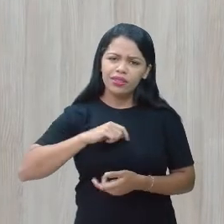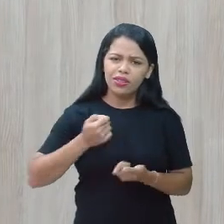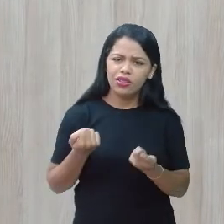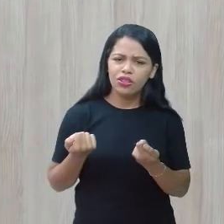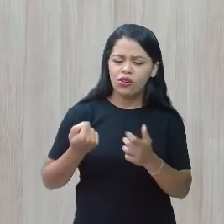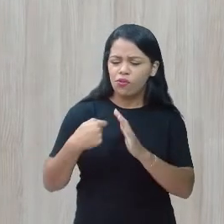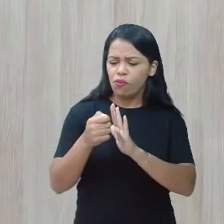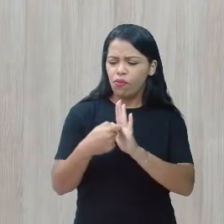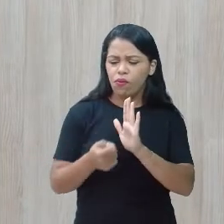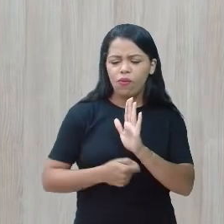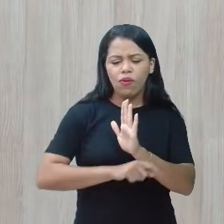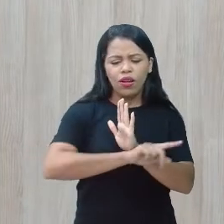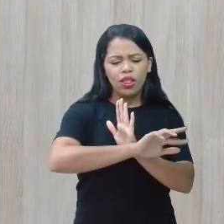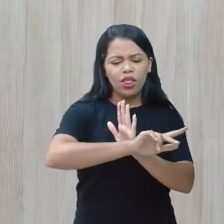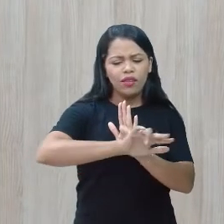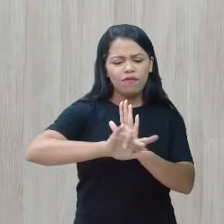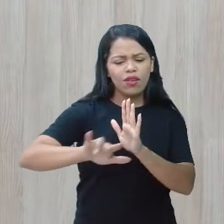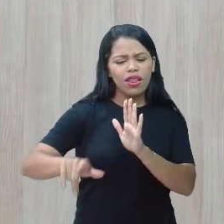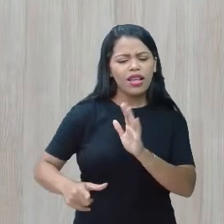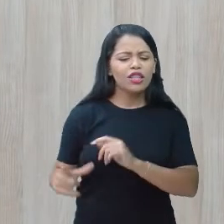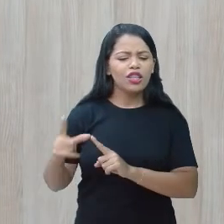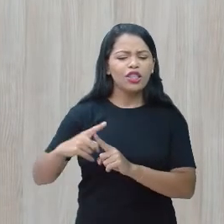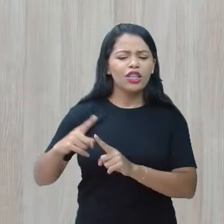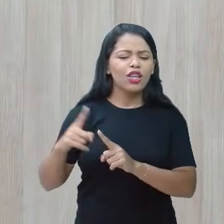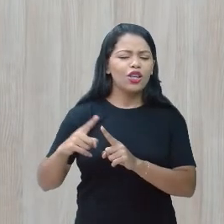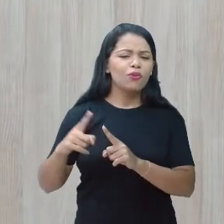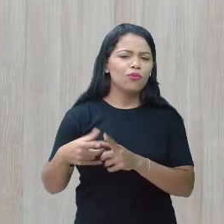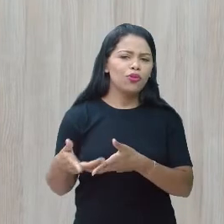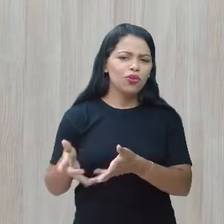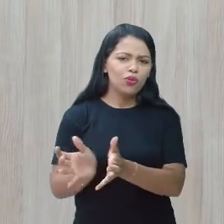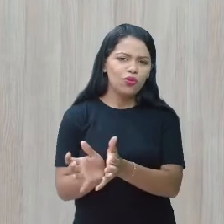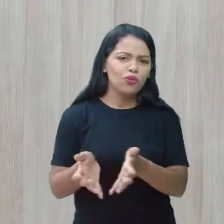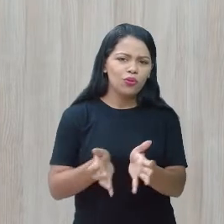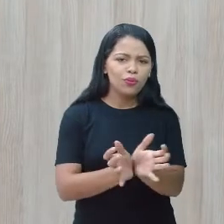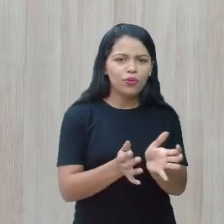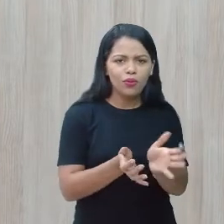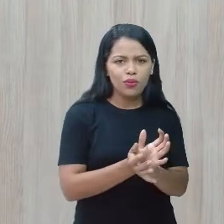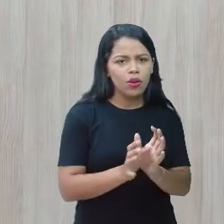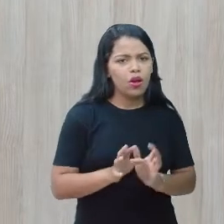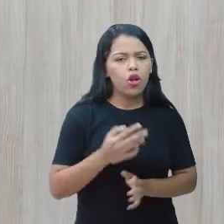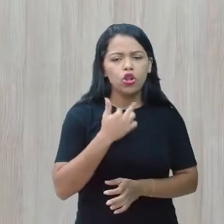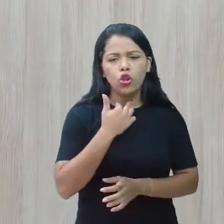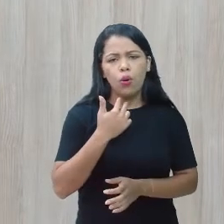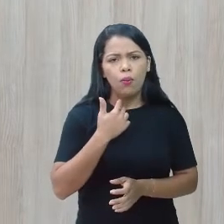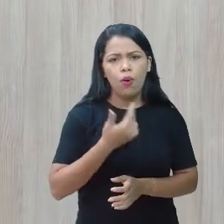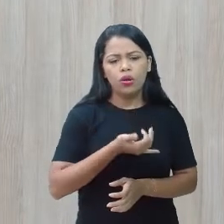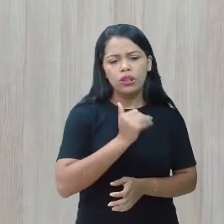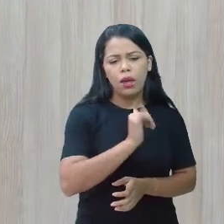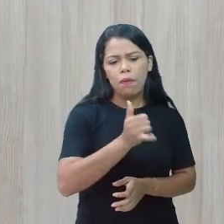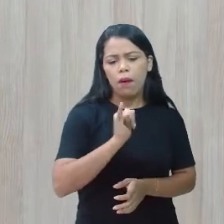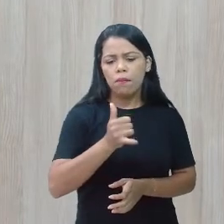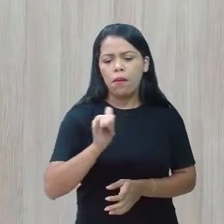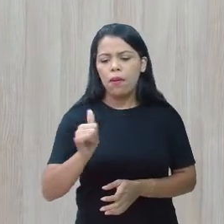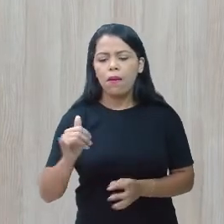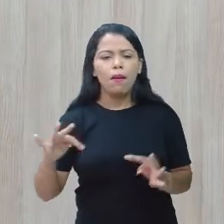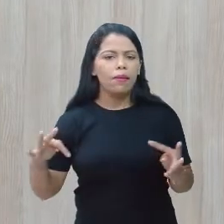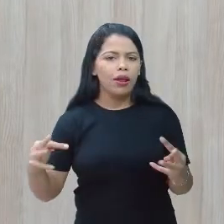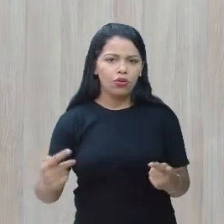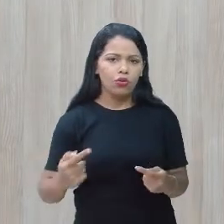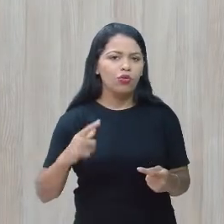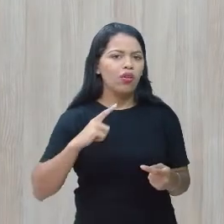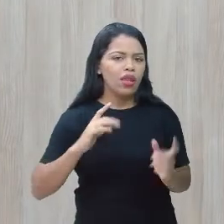diferentes públicos. Então, uma anedota, ela não pode ser contada para todos os públicos. Existem